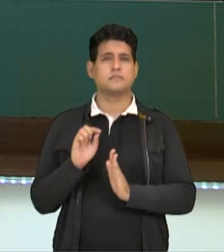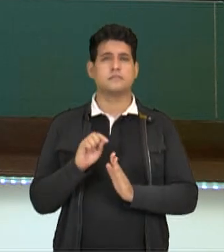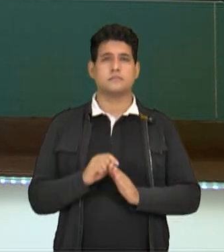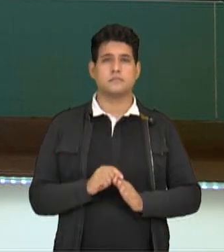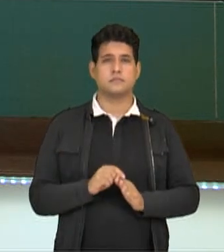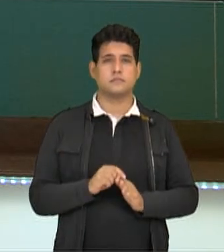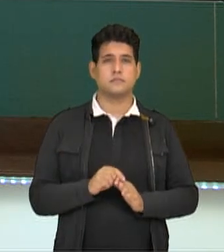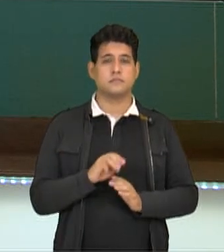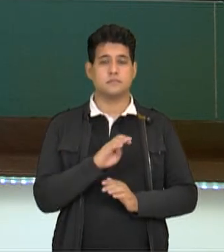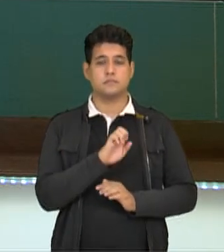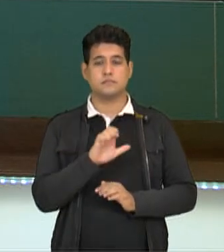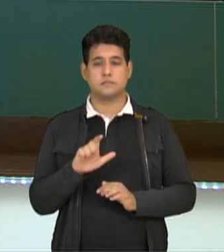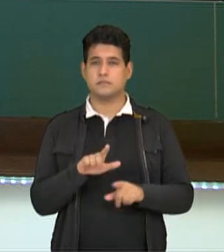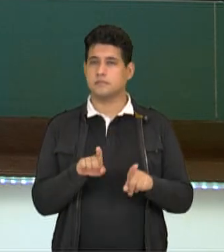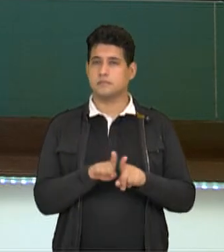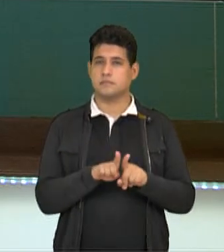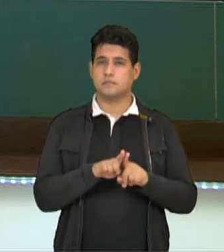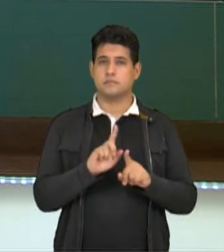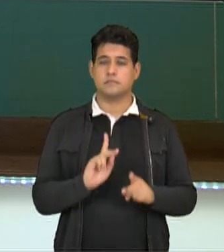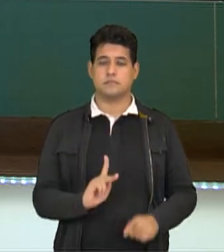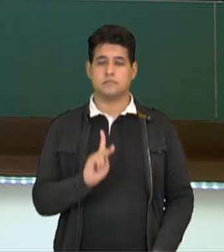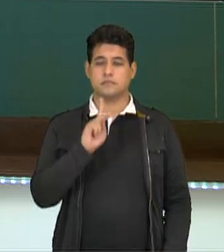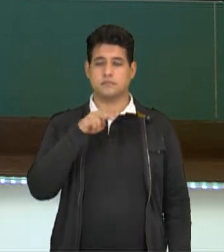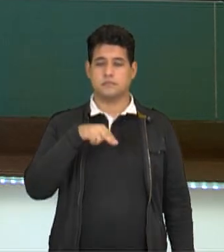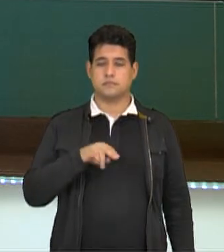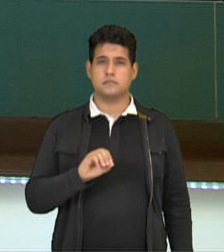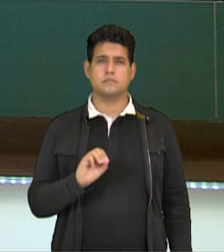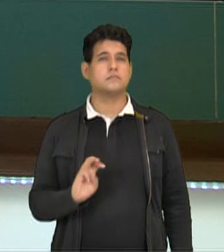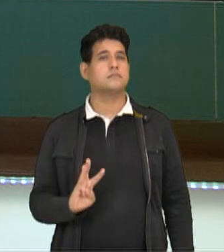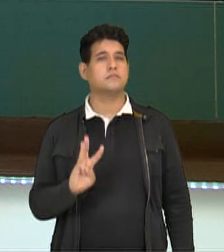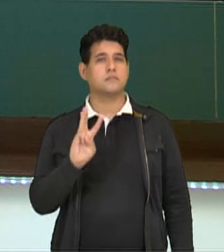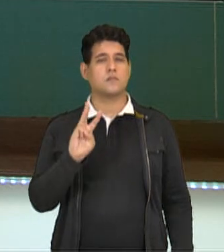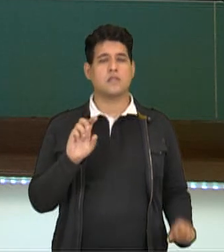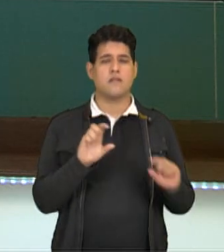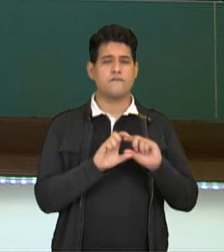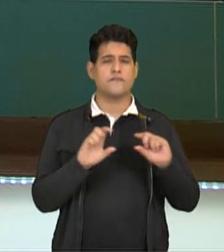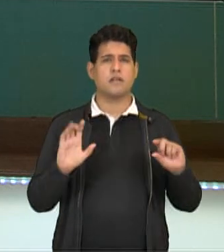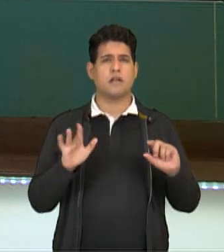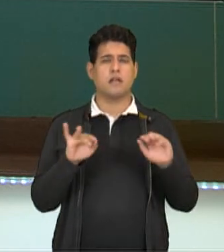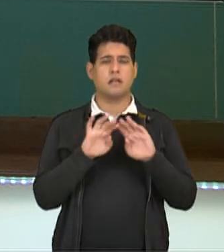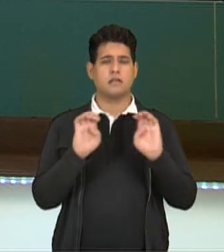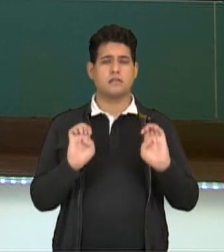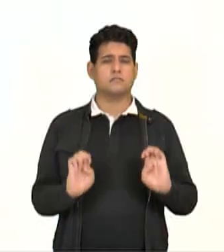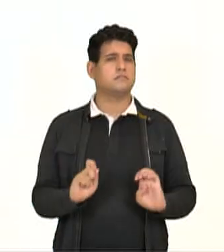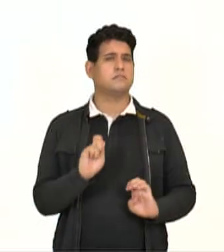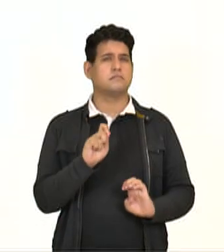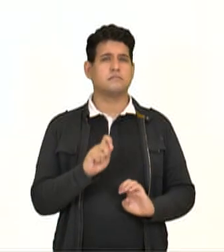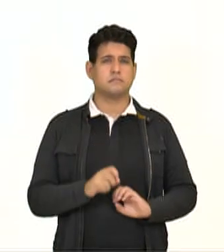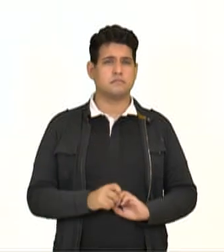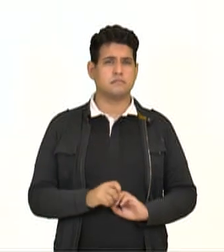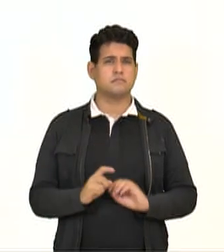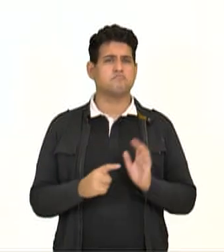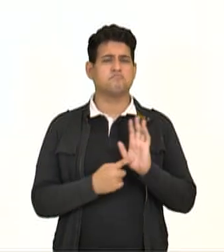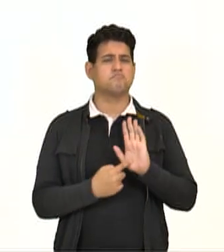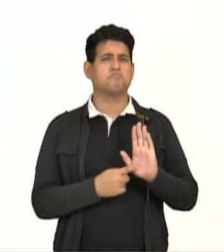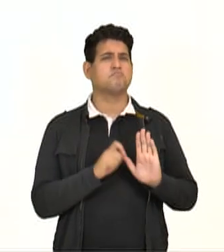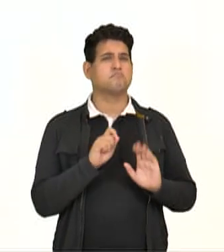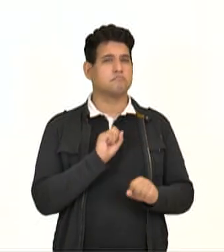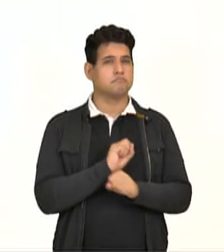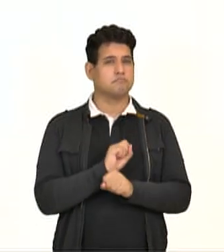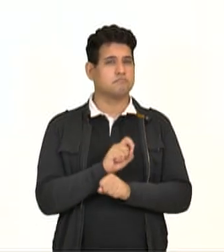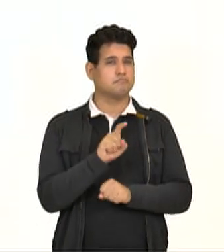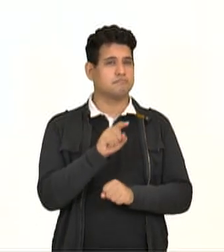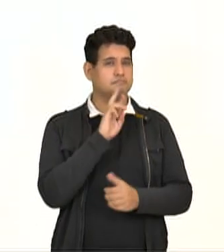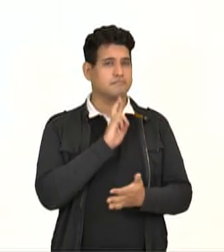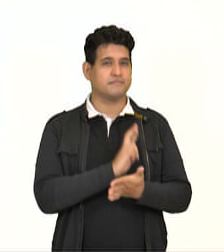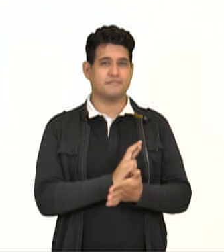will e o verbo know. Essa frase está estruturada, então, no quê? O que ela mostra? Vou dar um tempinho aí